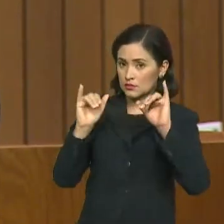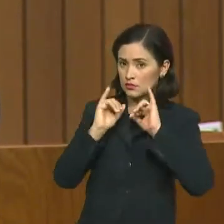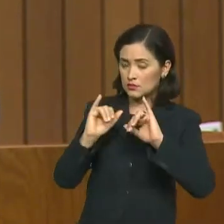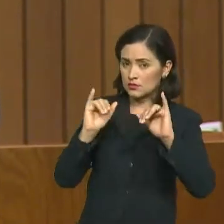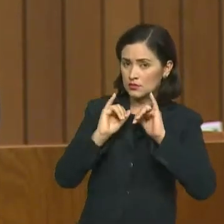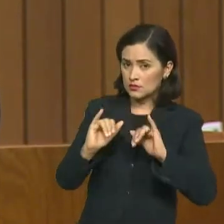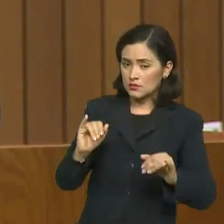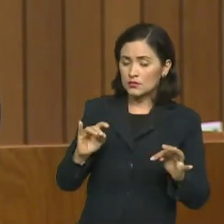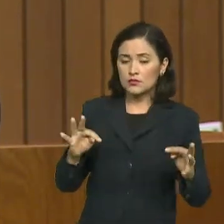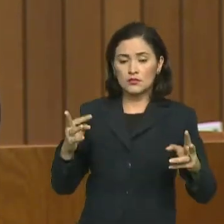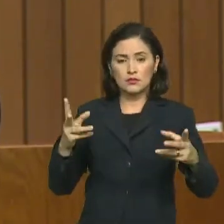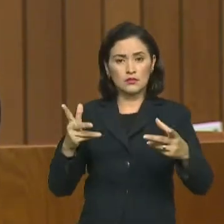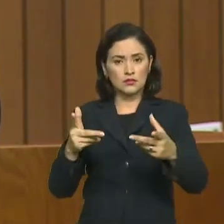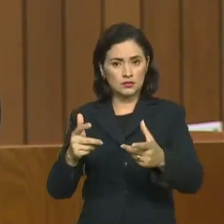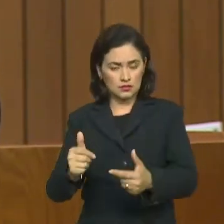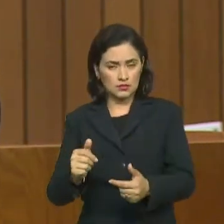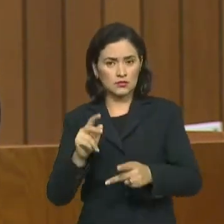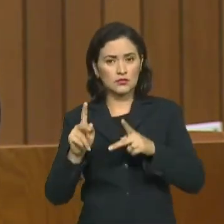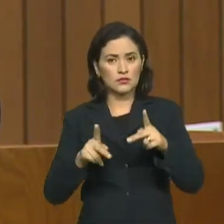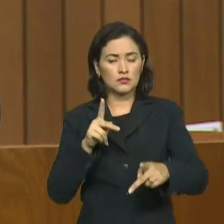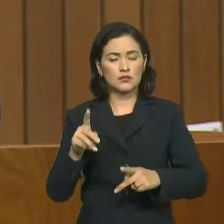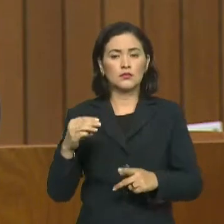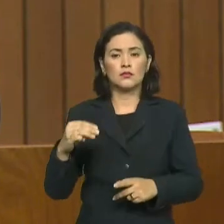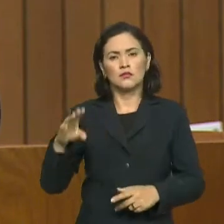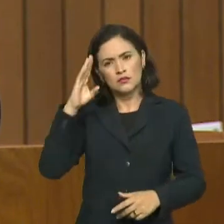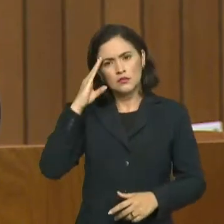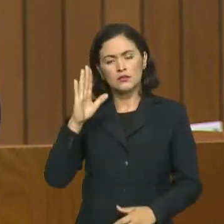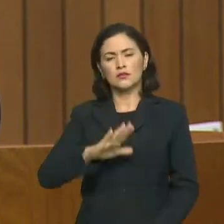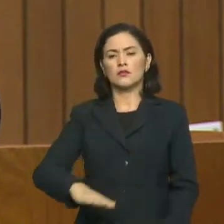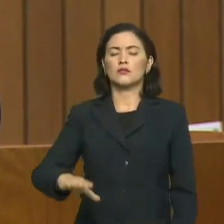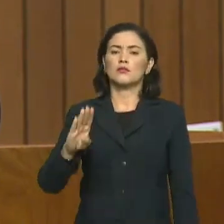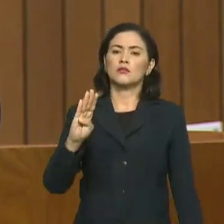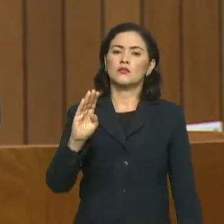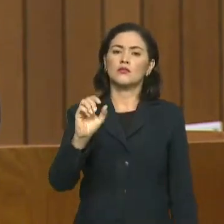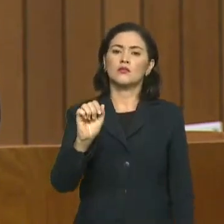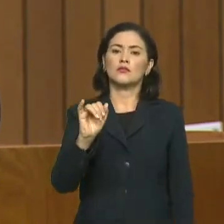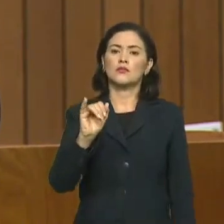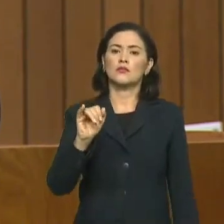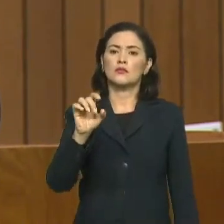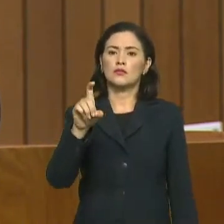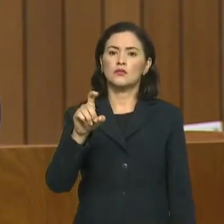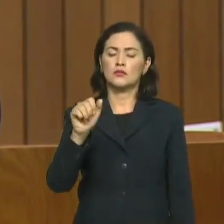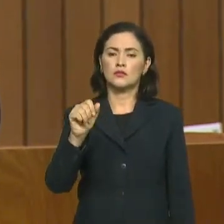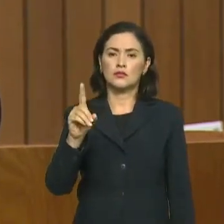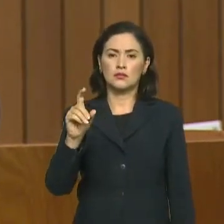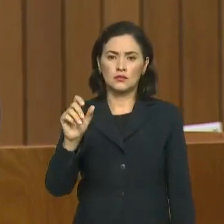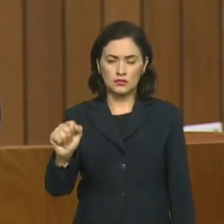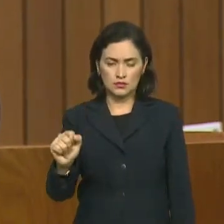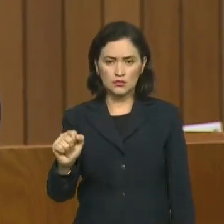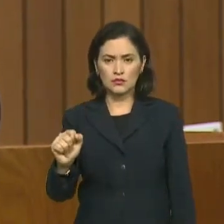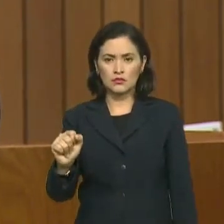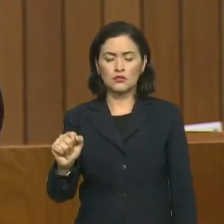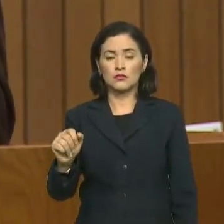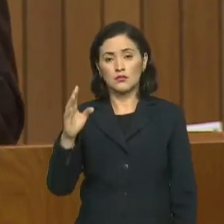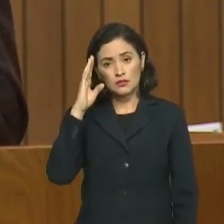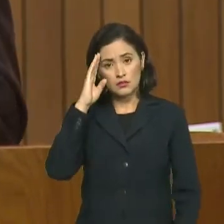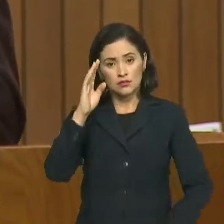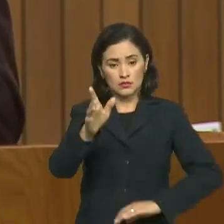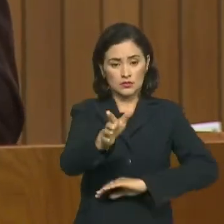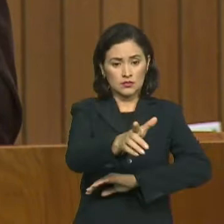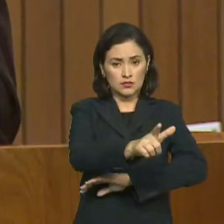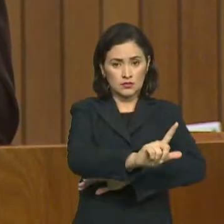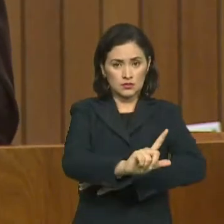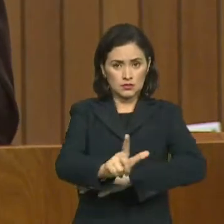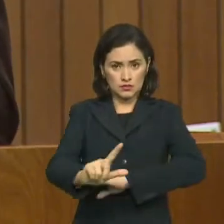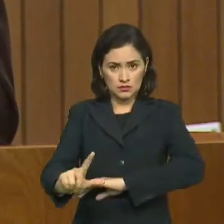maranhense, principalmente da região da Baixada Maranhense, mais precisamente da região do litoral, que a ponte